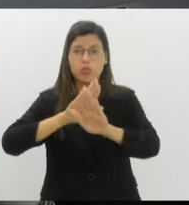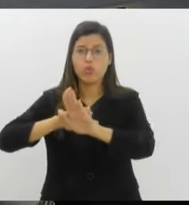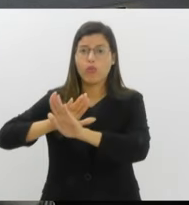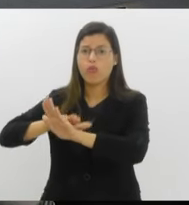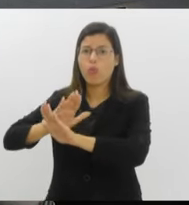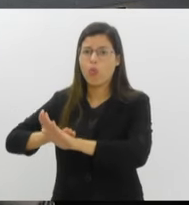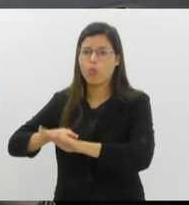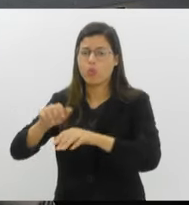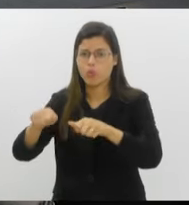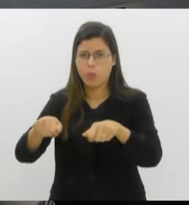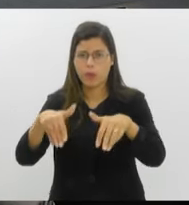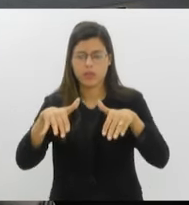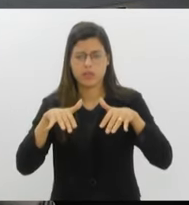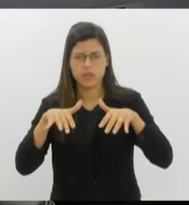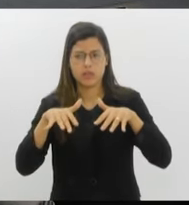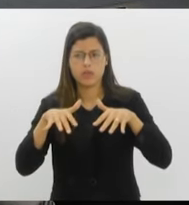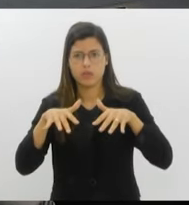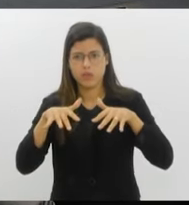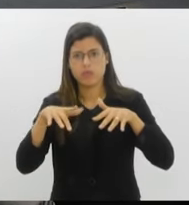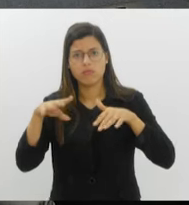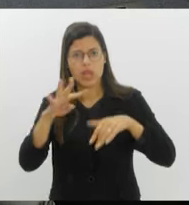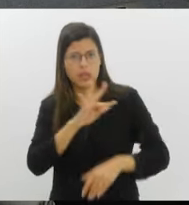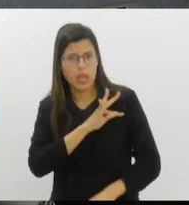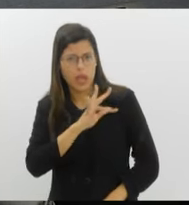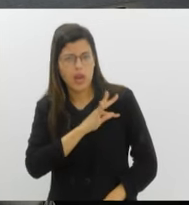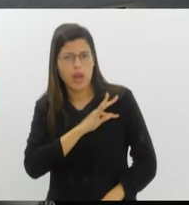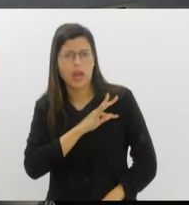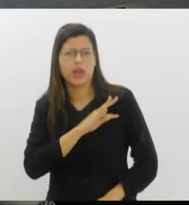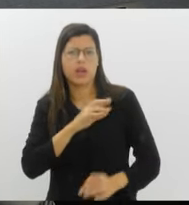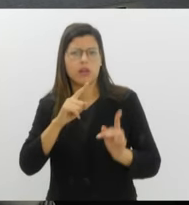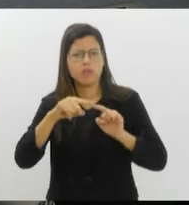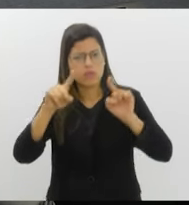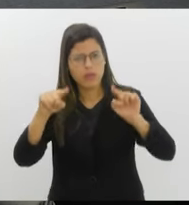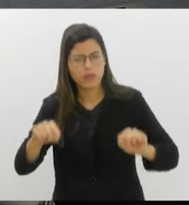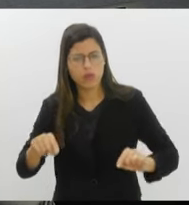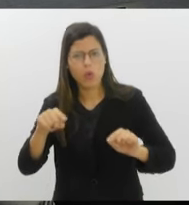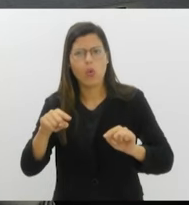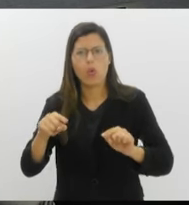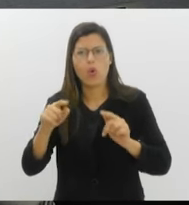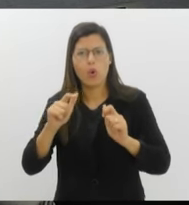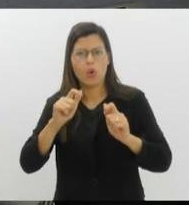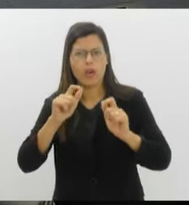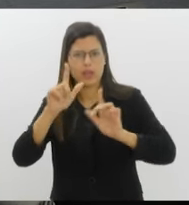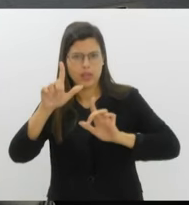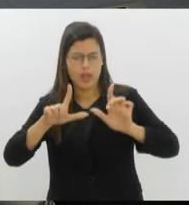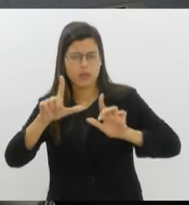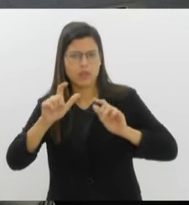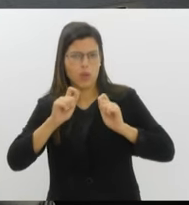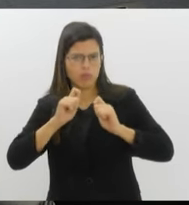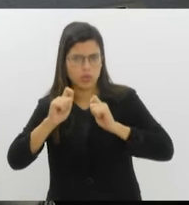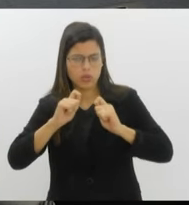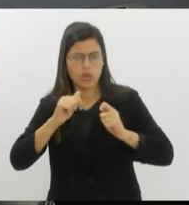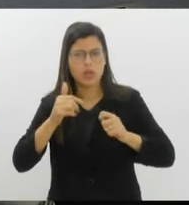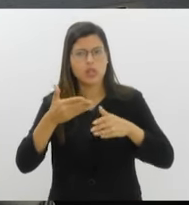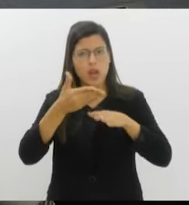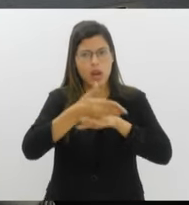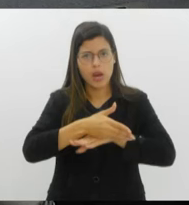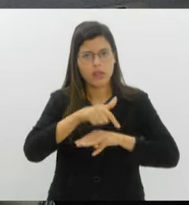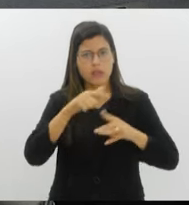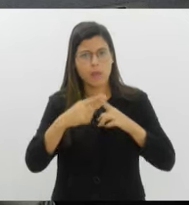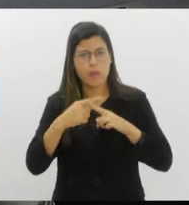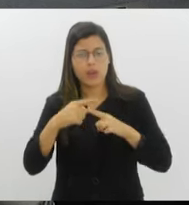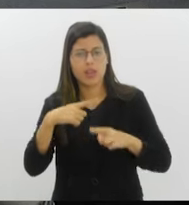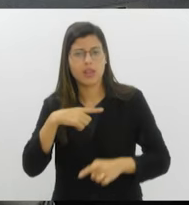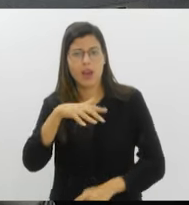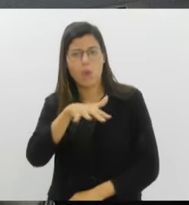uma porta em que a técnica, os servidores, a imprensa costuma passar ali, porque tem uma área técnica funcionando